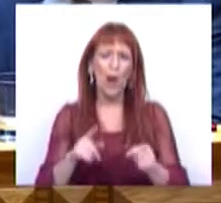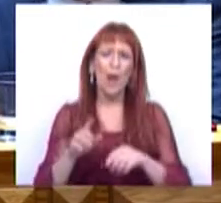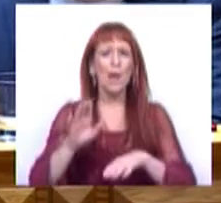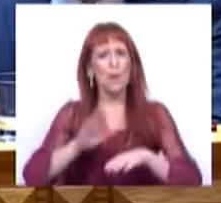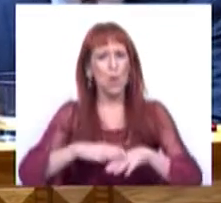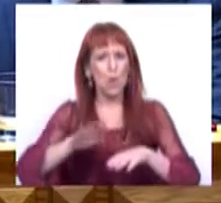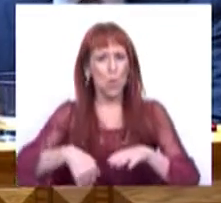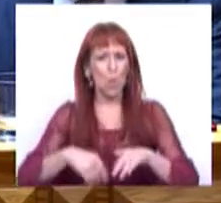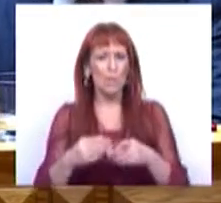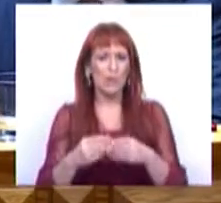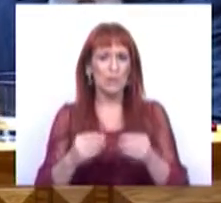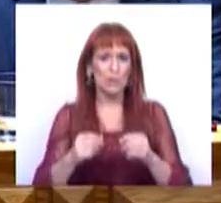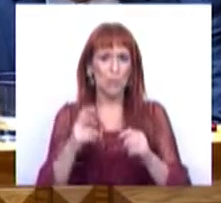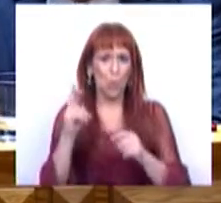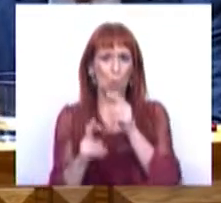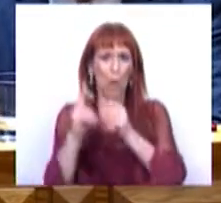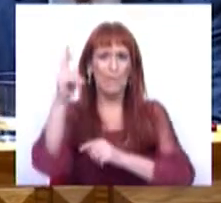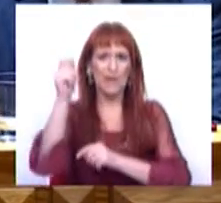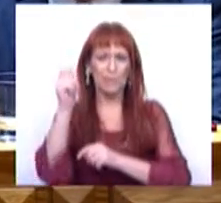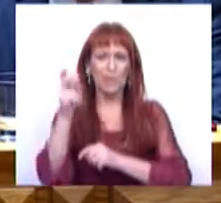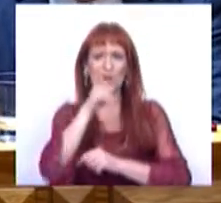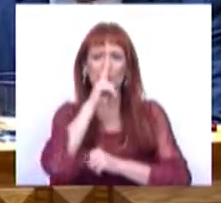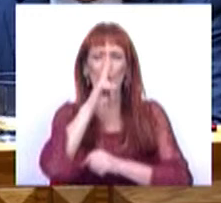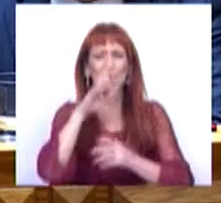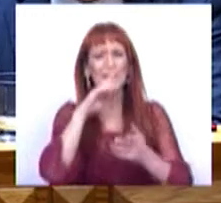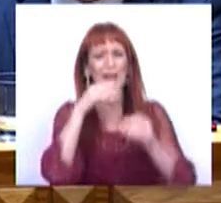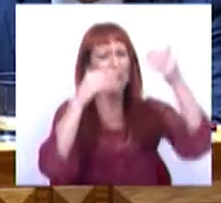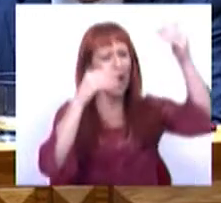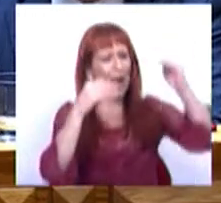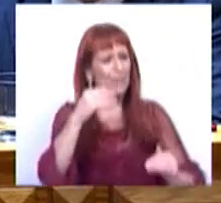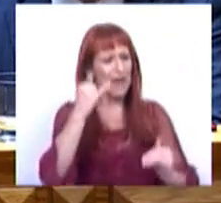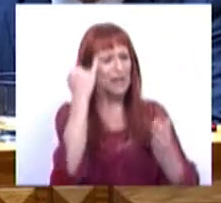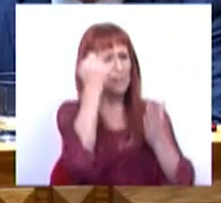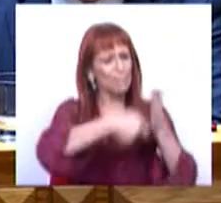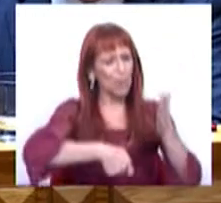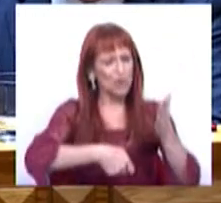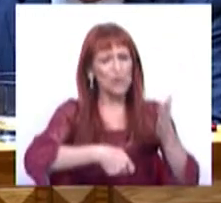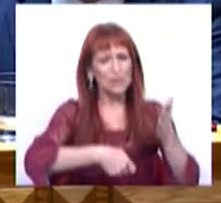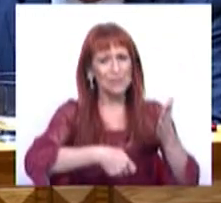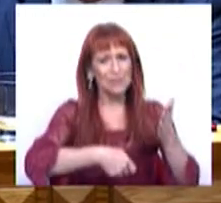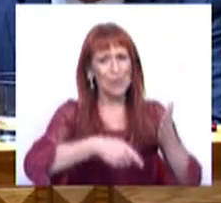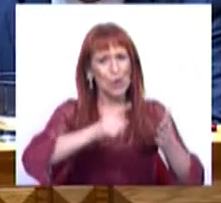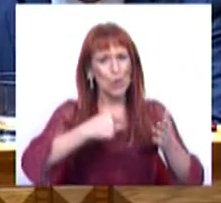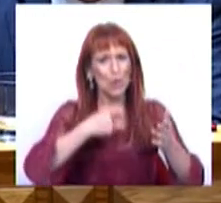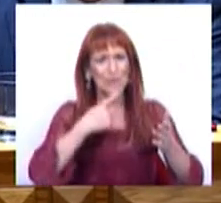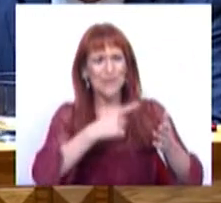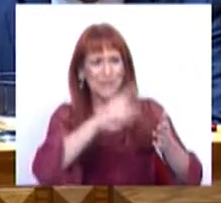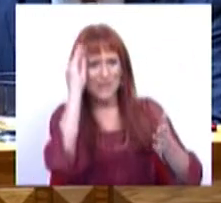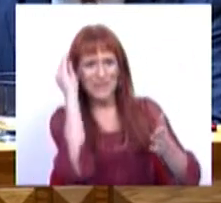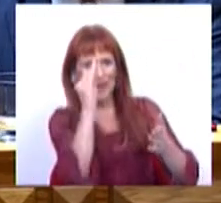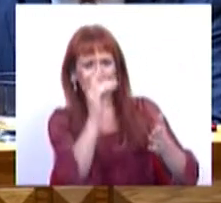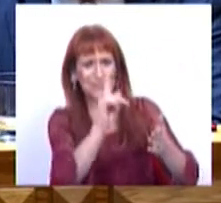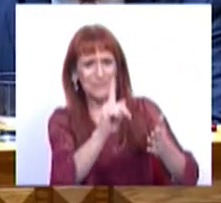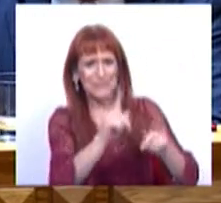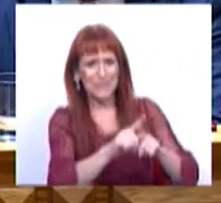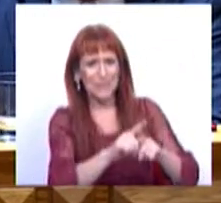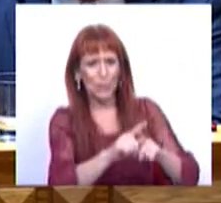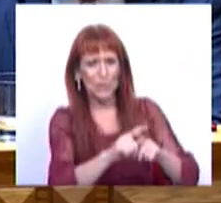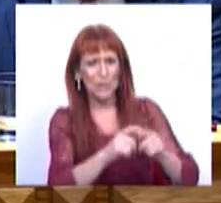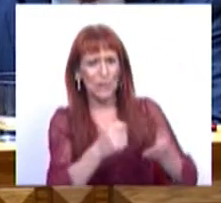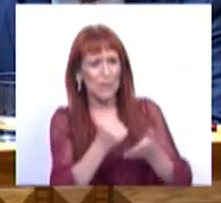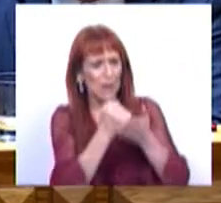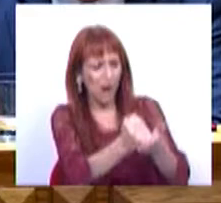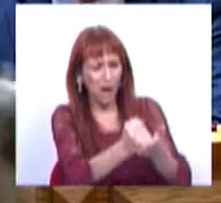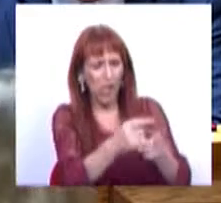fazer face ao aumento do preço dos combustíveis, estavam a baixar impostos e aquilo que recomendava era a